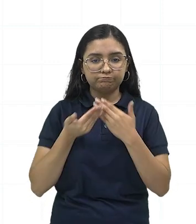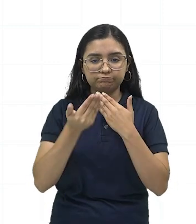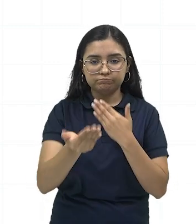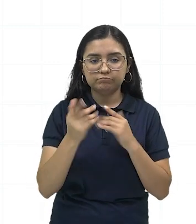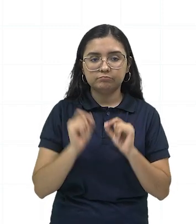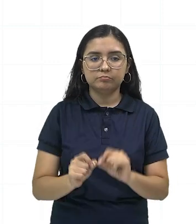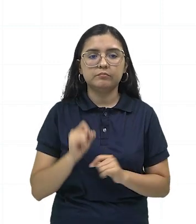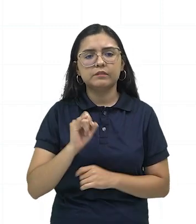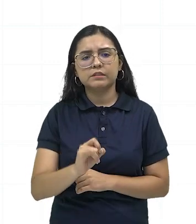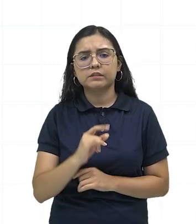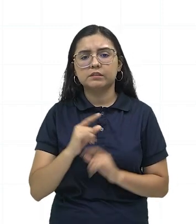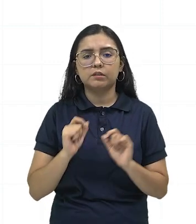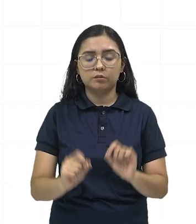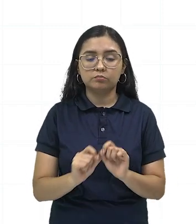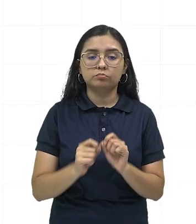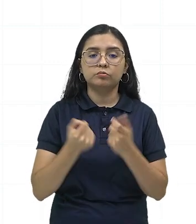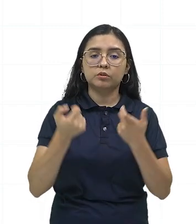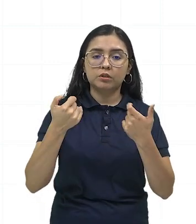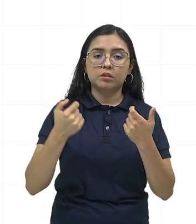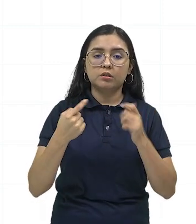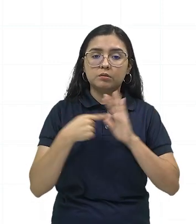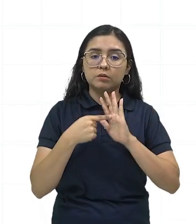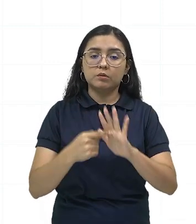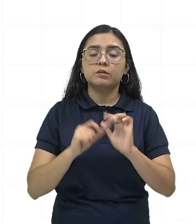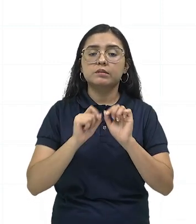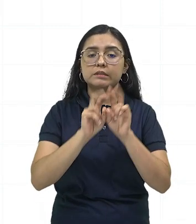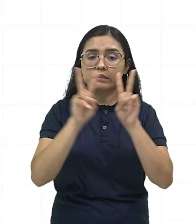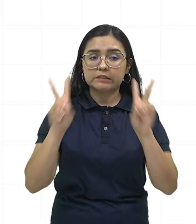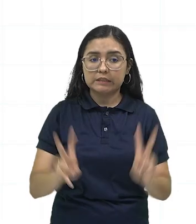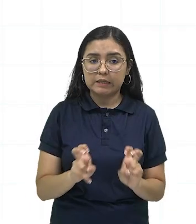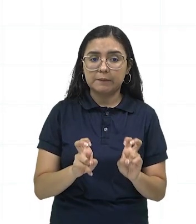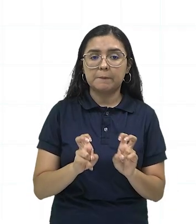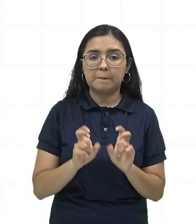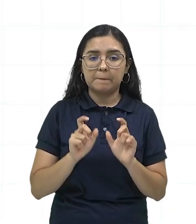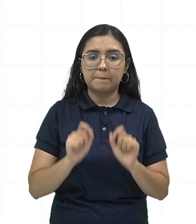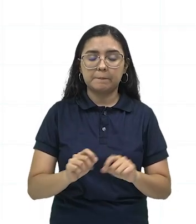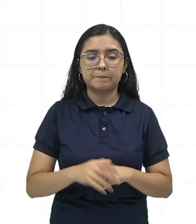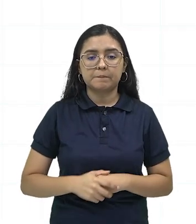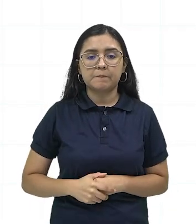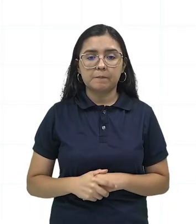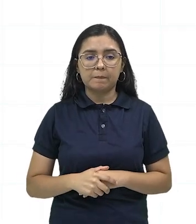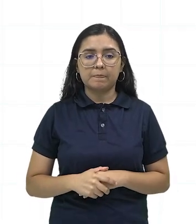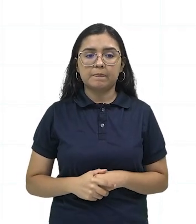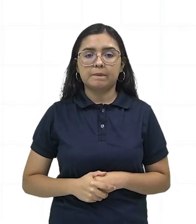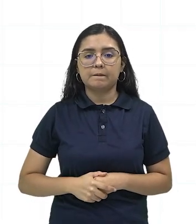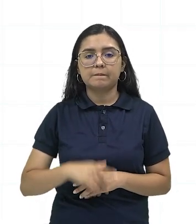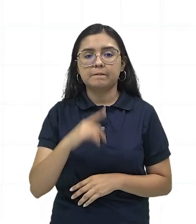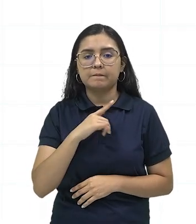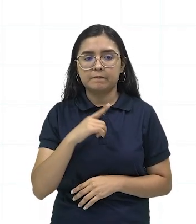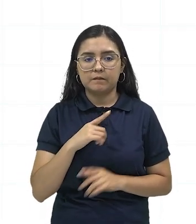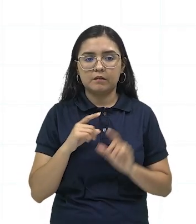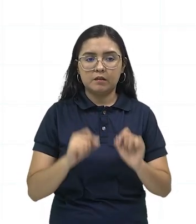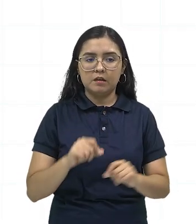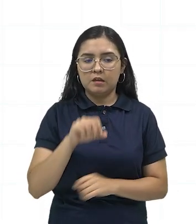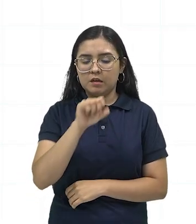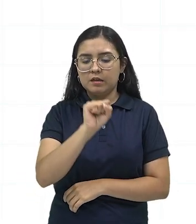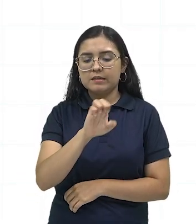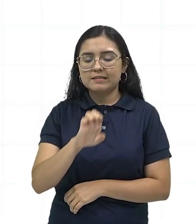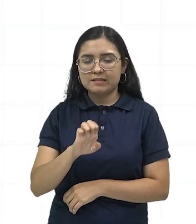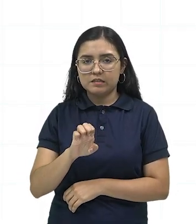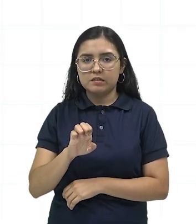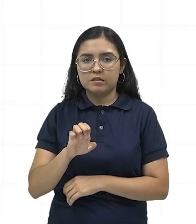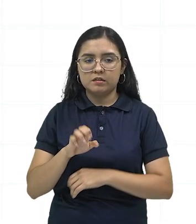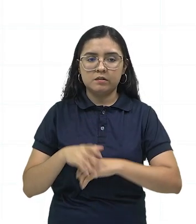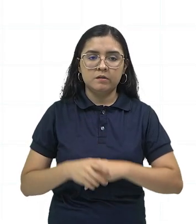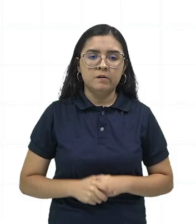Continuando, se não abordarmos esses problemas de forma eficaz, temos aí a condicional, né? Se não abordarmos algo que pode